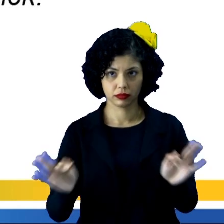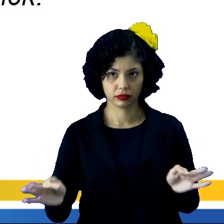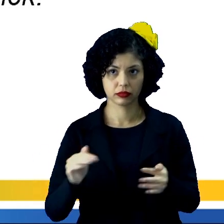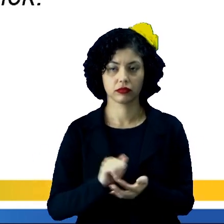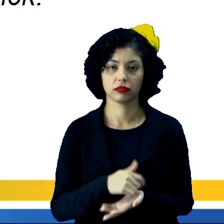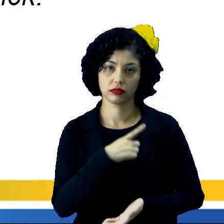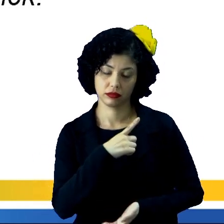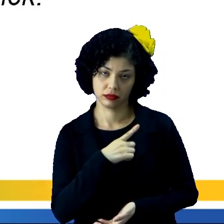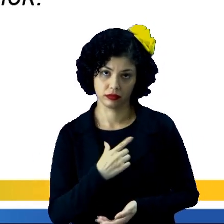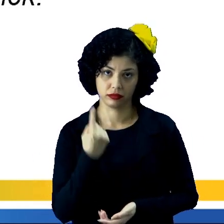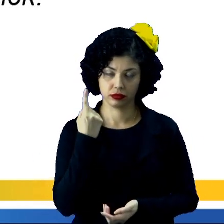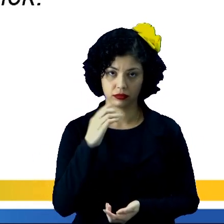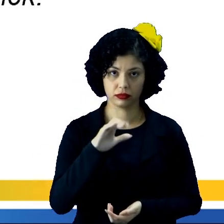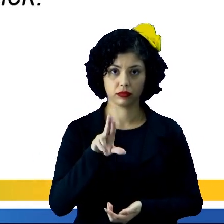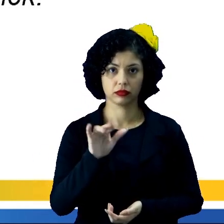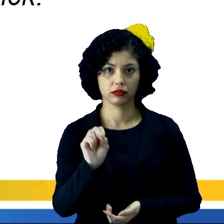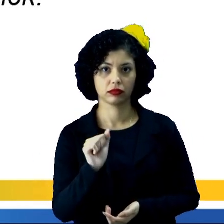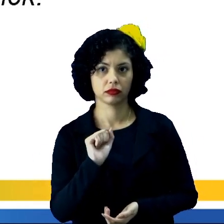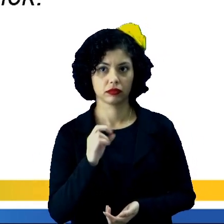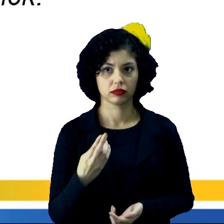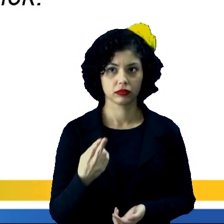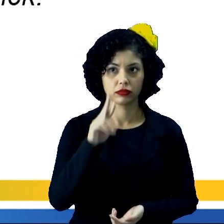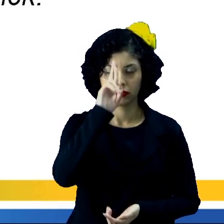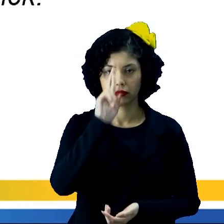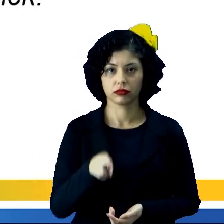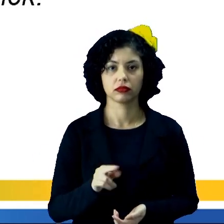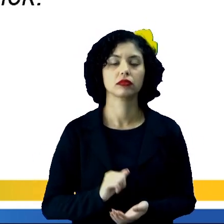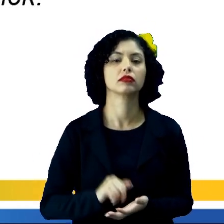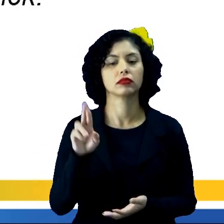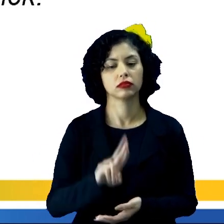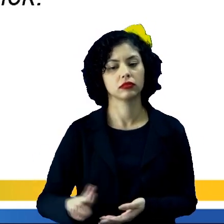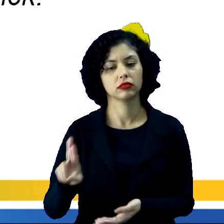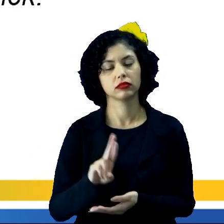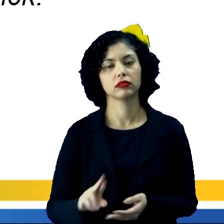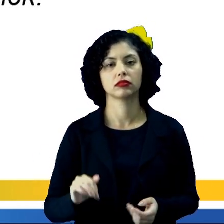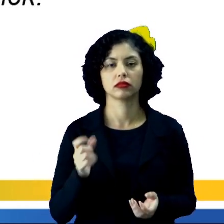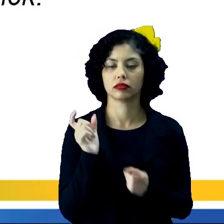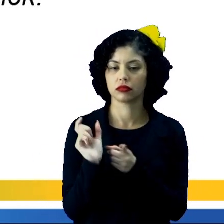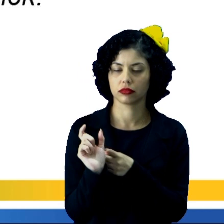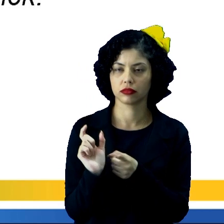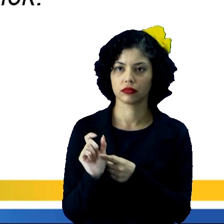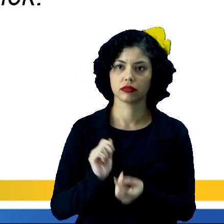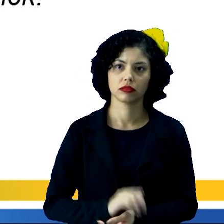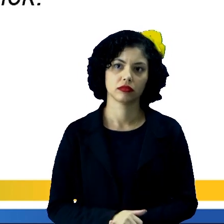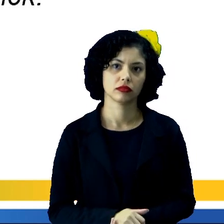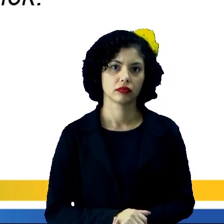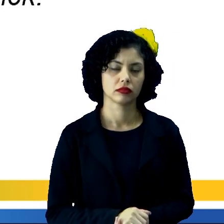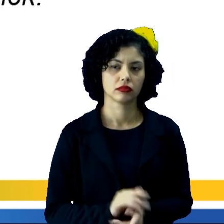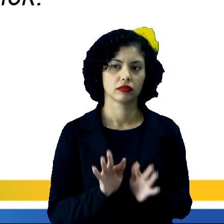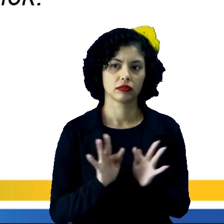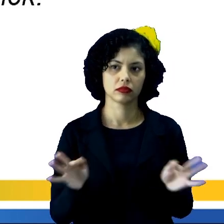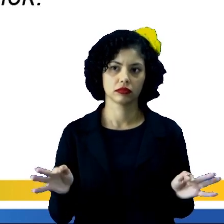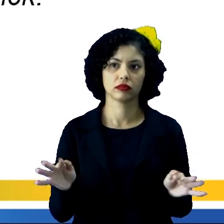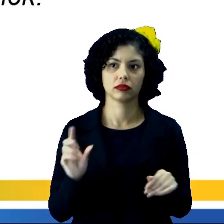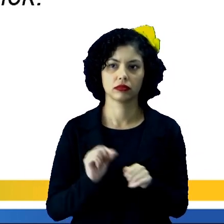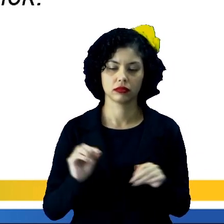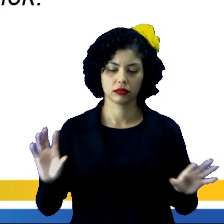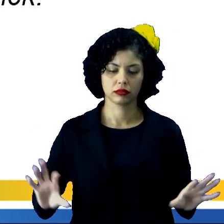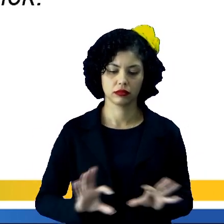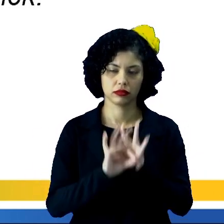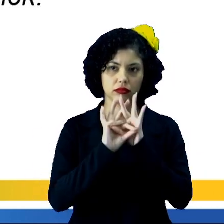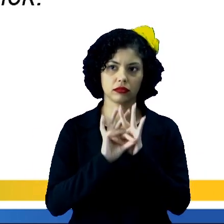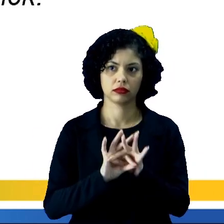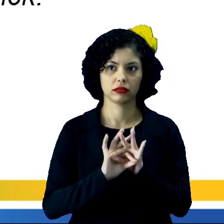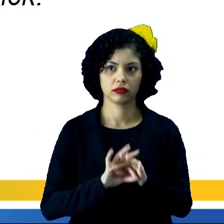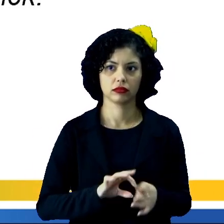frases, nós temos uma causa ou uma razão, então nós vamos utilizar essas palavras nas frases, né, para fazer uma